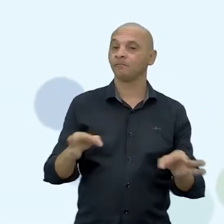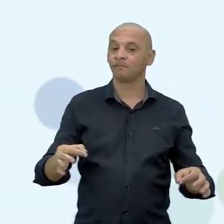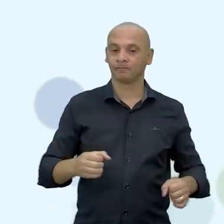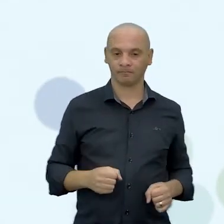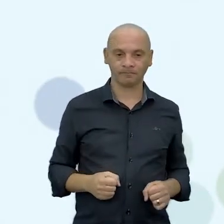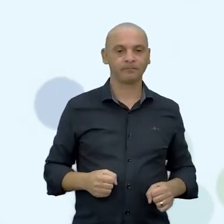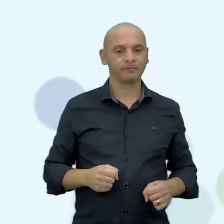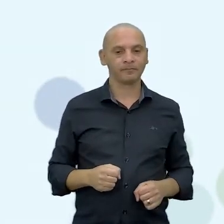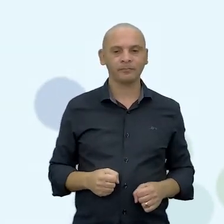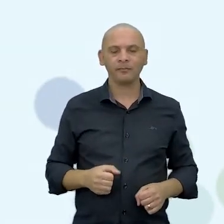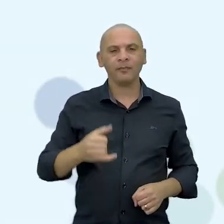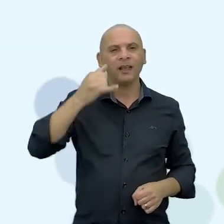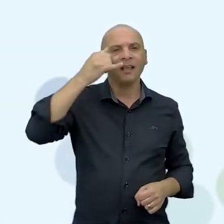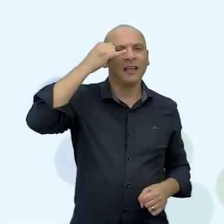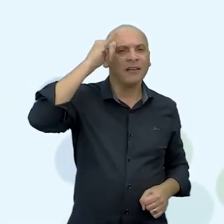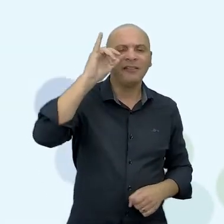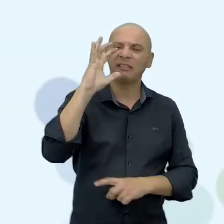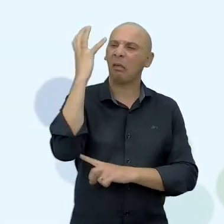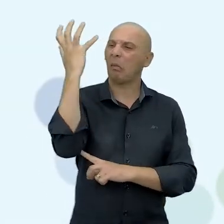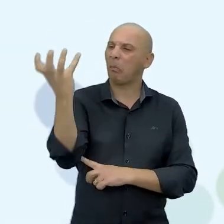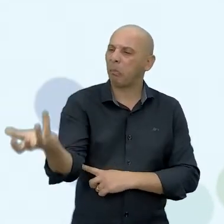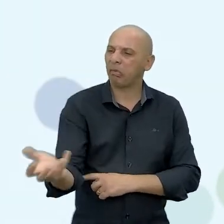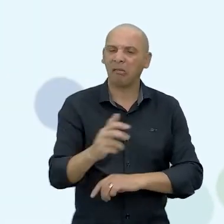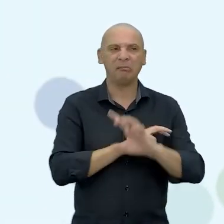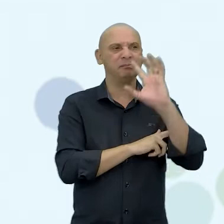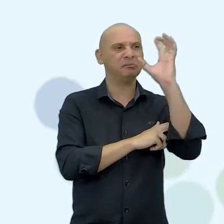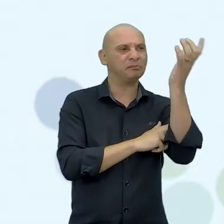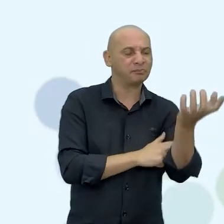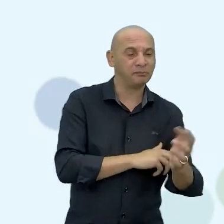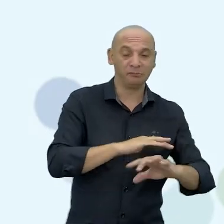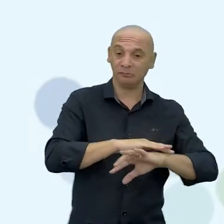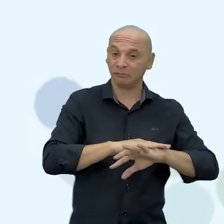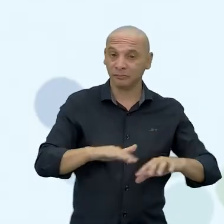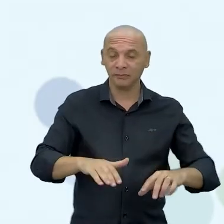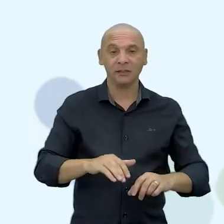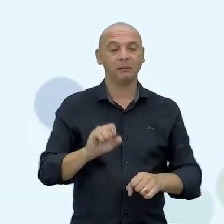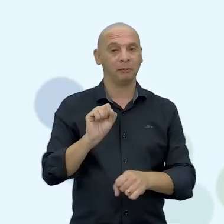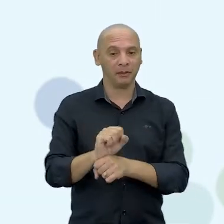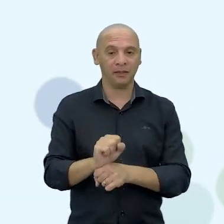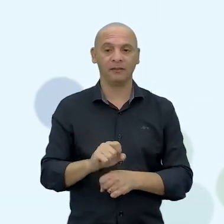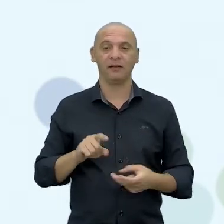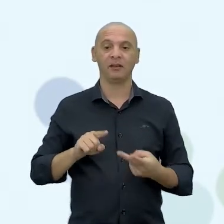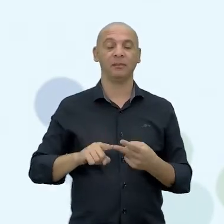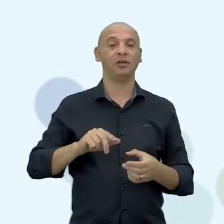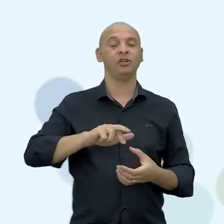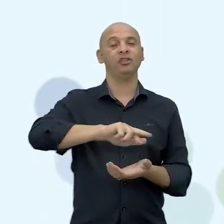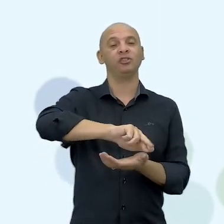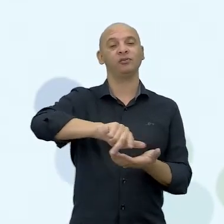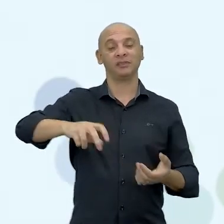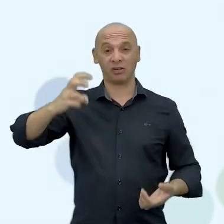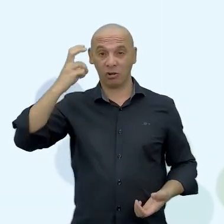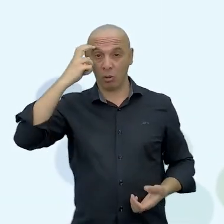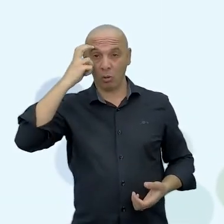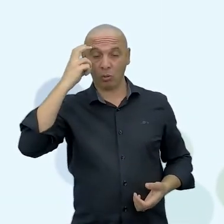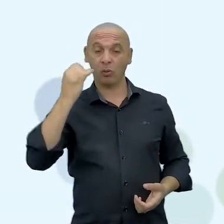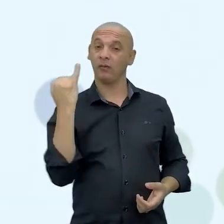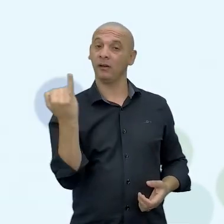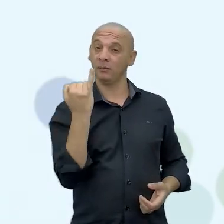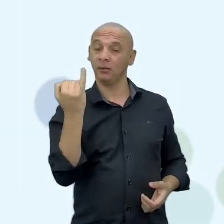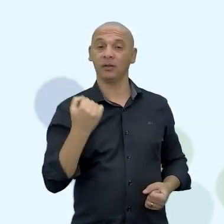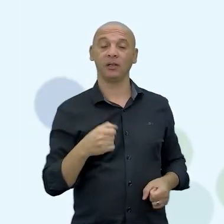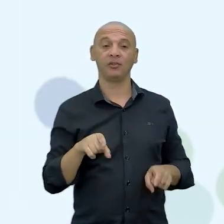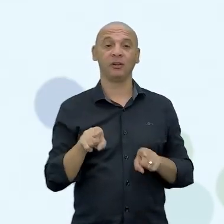Por exemplo, evitar a retirada de vegetação da cobertura do solo, manter a diversidade de culturas,